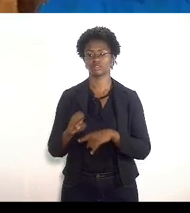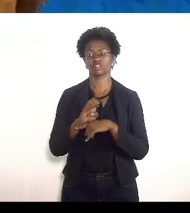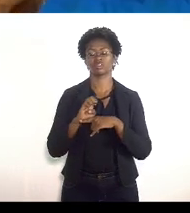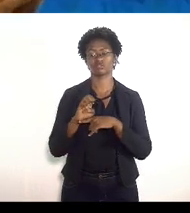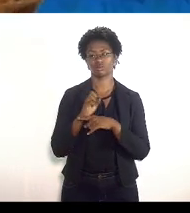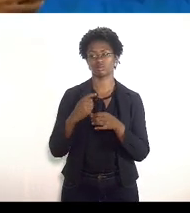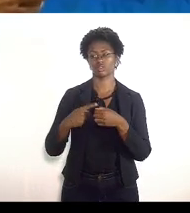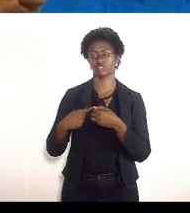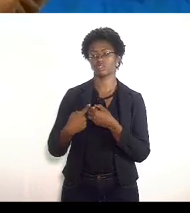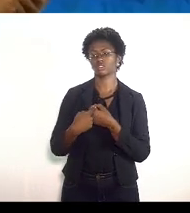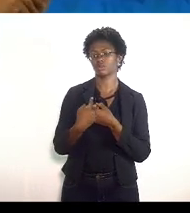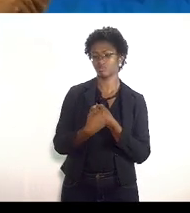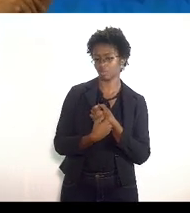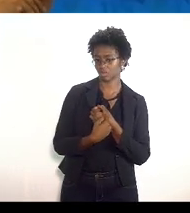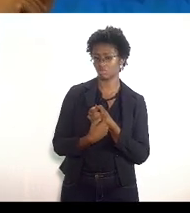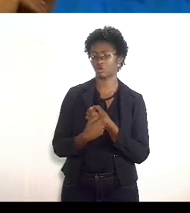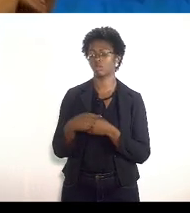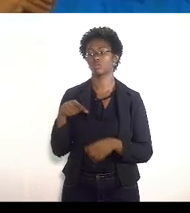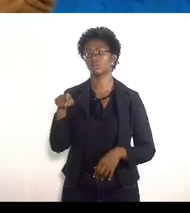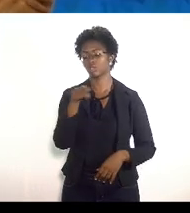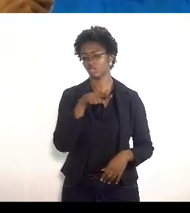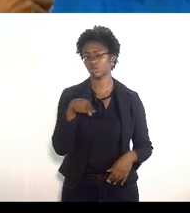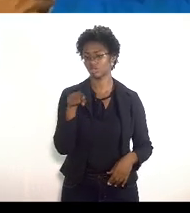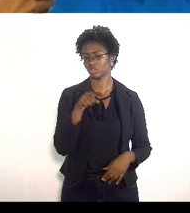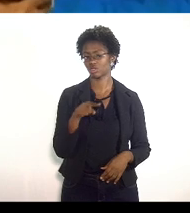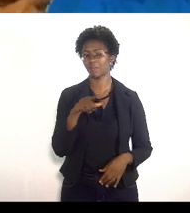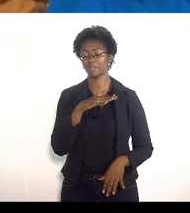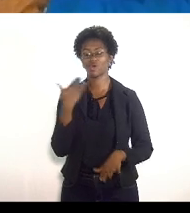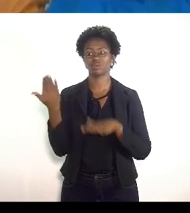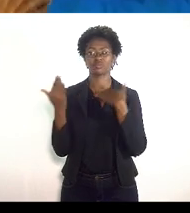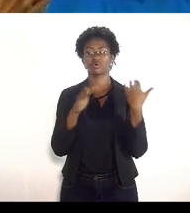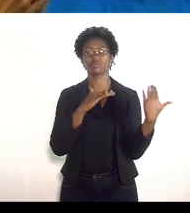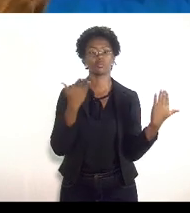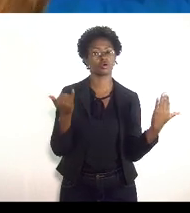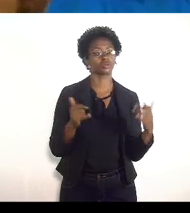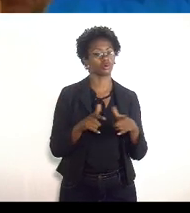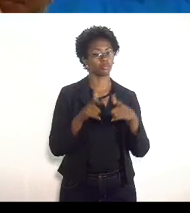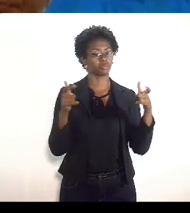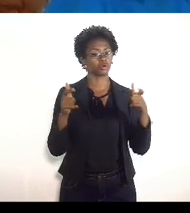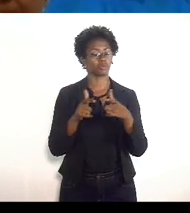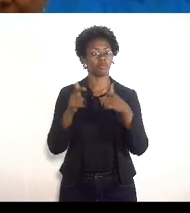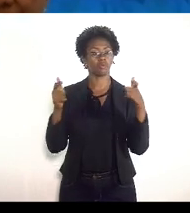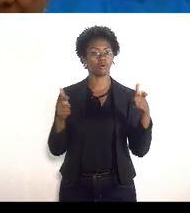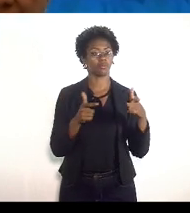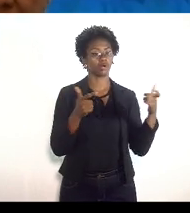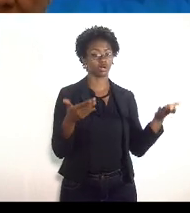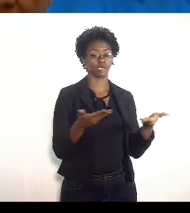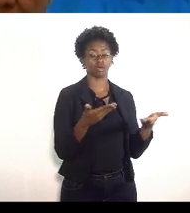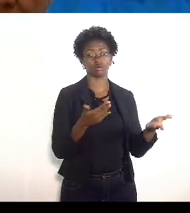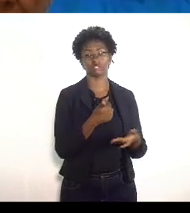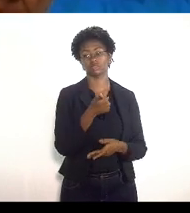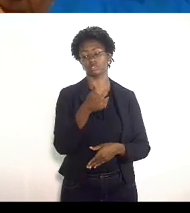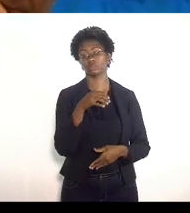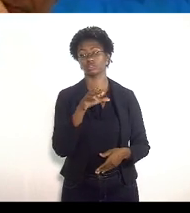municipal ou estadual, pelas mortes que estão aumentando, que aumentamos agora para